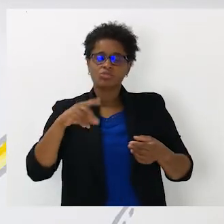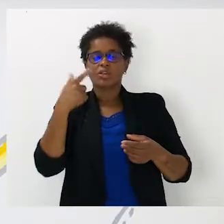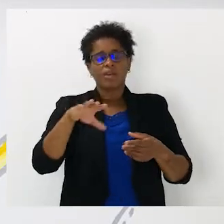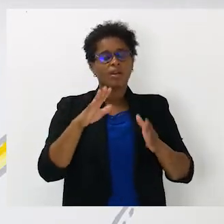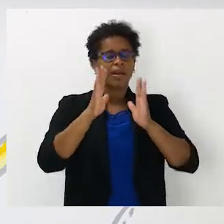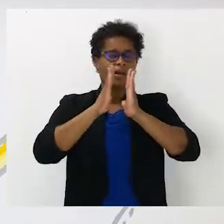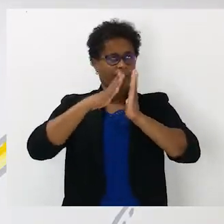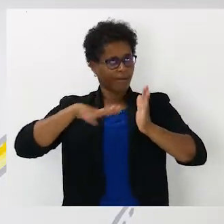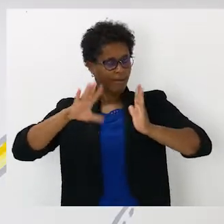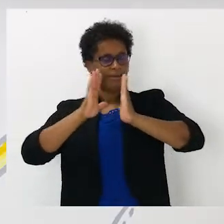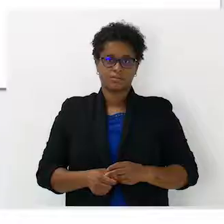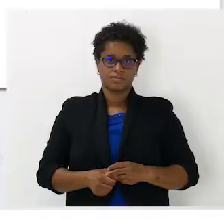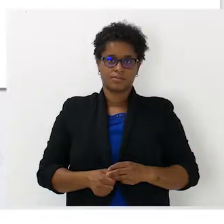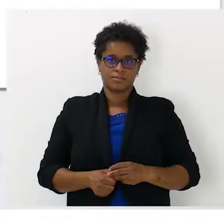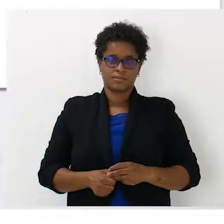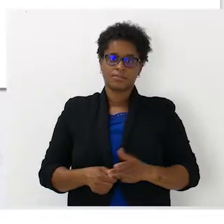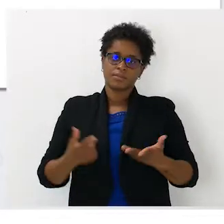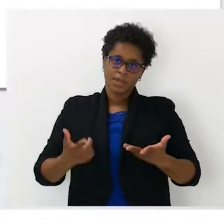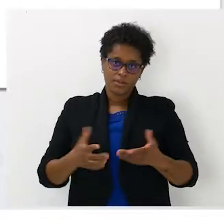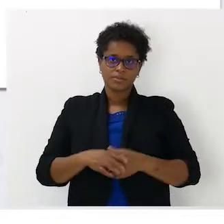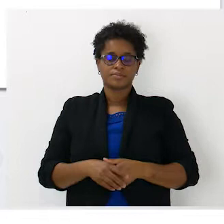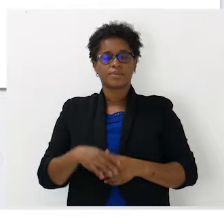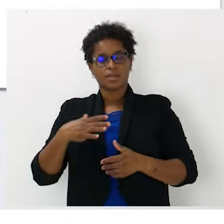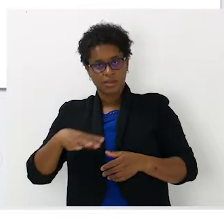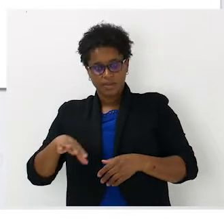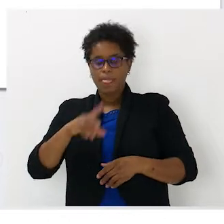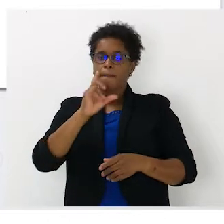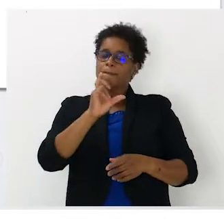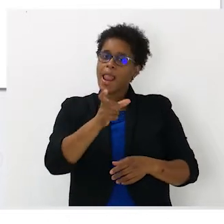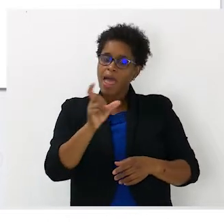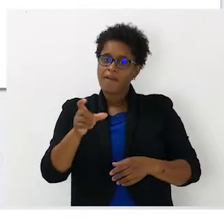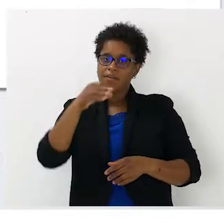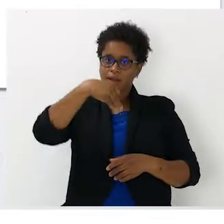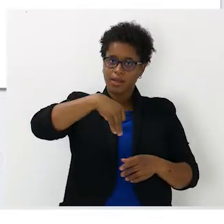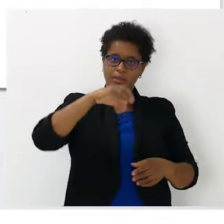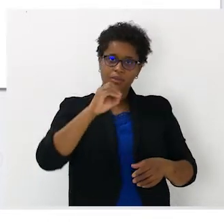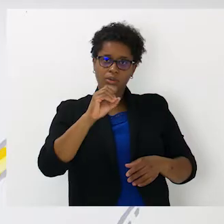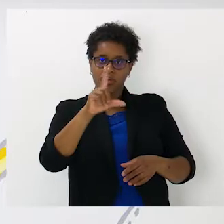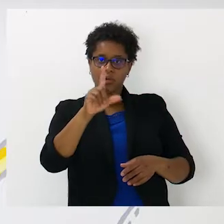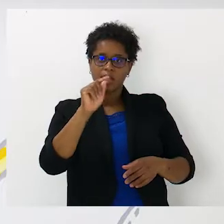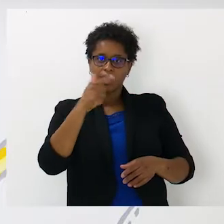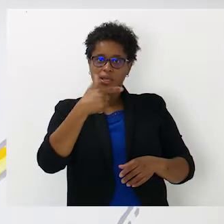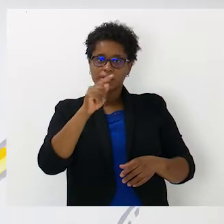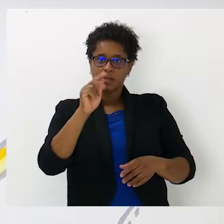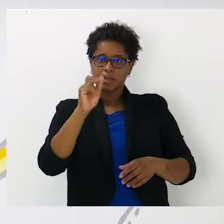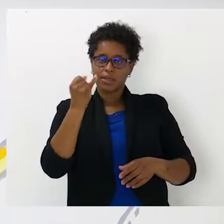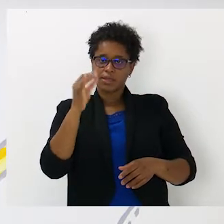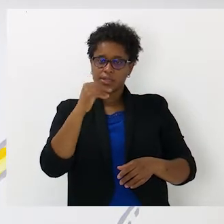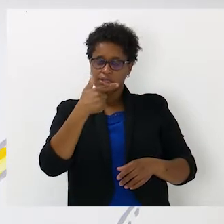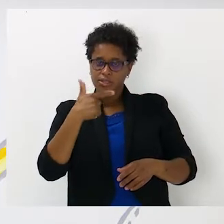vários deuses, tá bem? Referindo a palavra politeísta, que